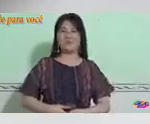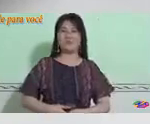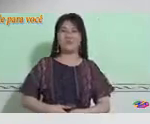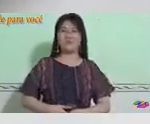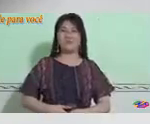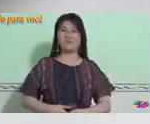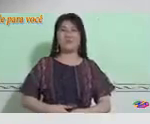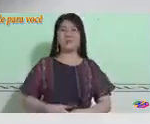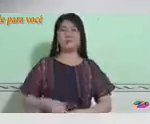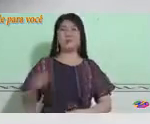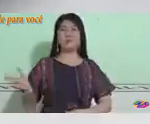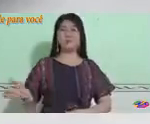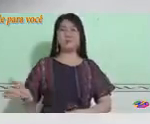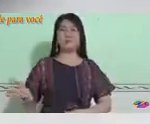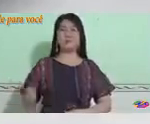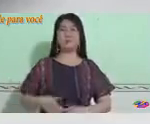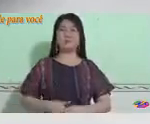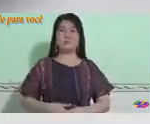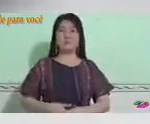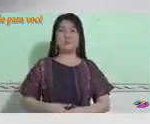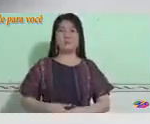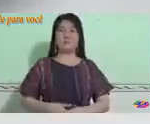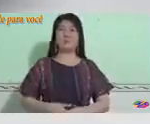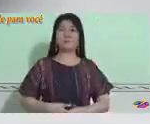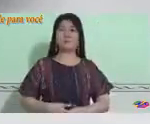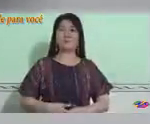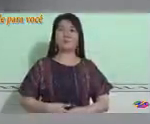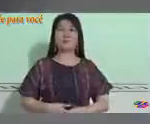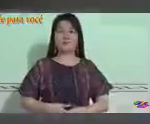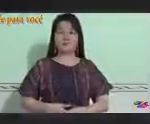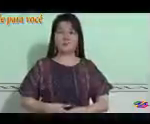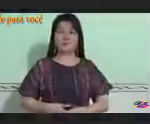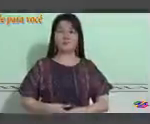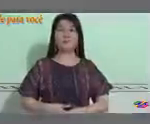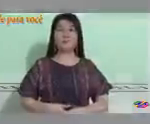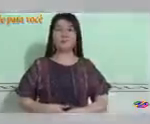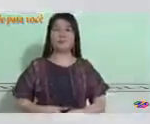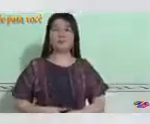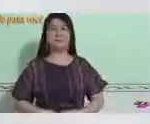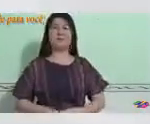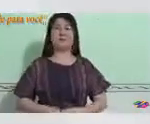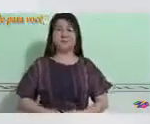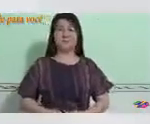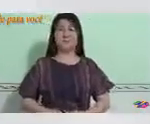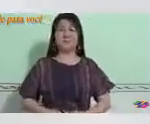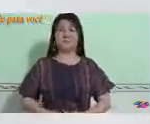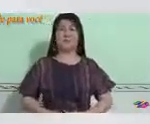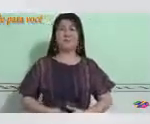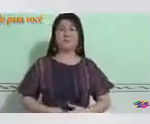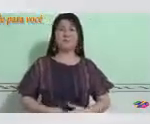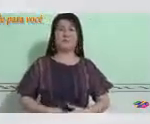que estimulam a cicatrização e devem ser prescritos pelo dermatologista, como é o caso da betametasona ou